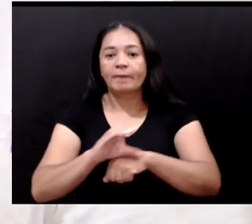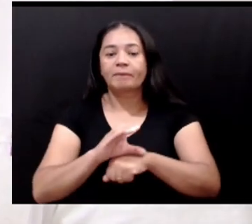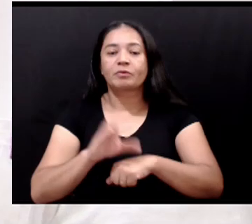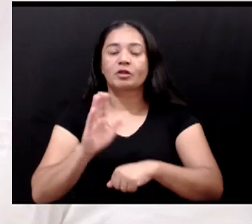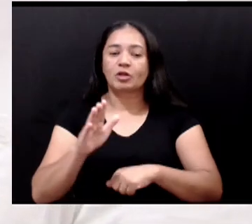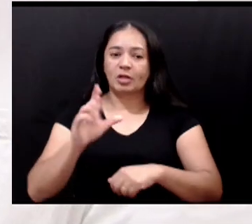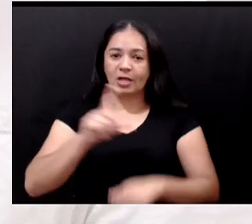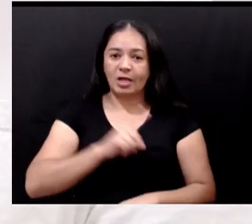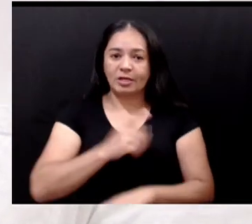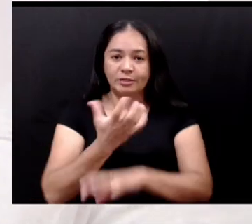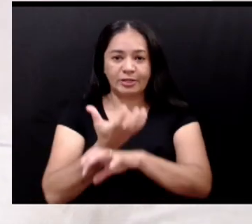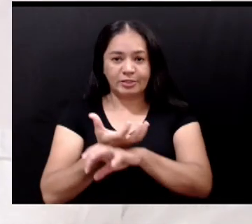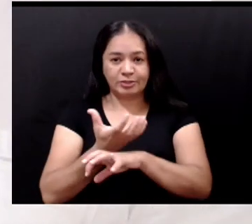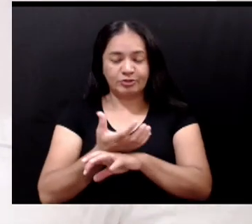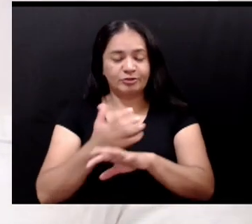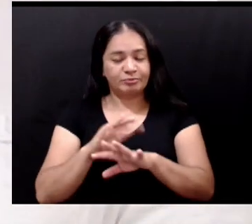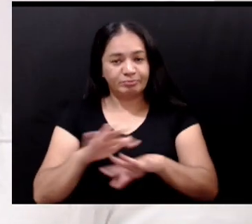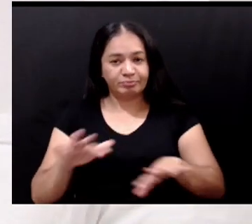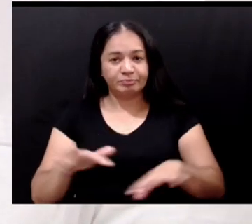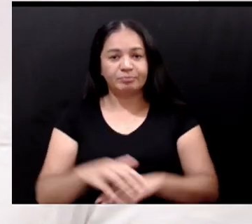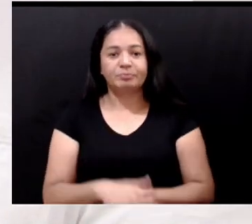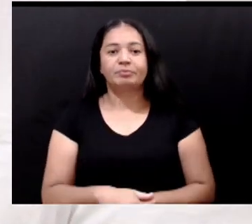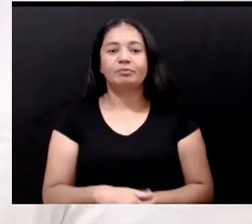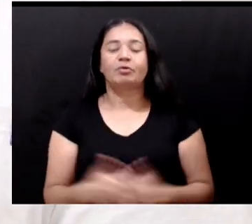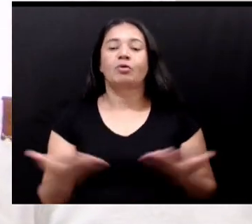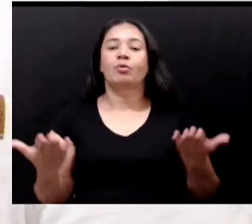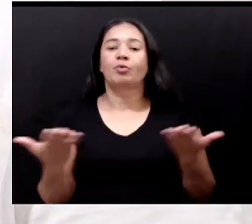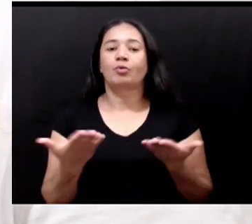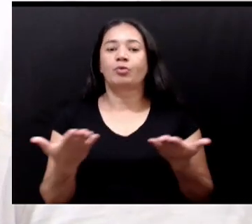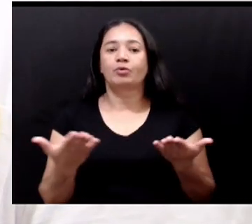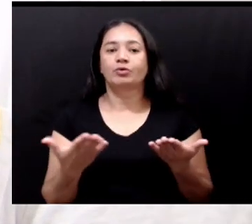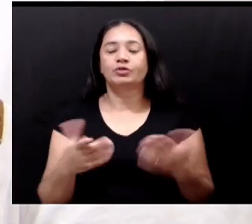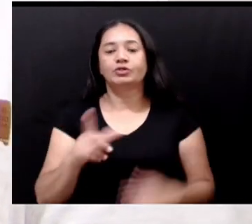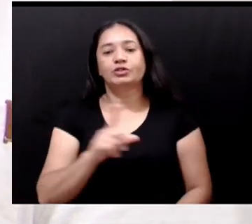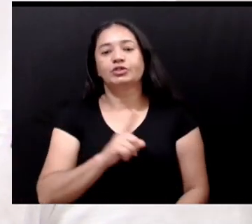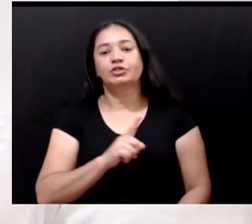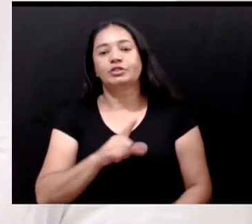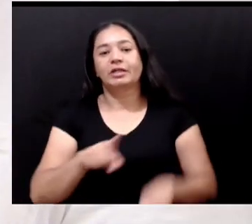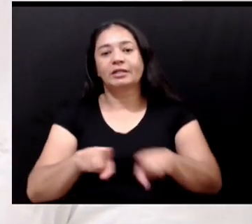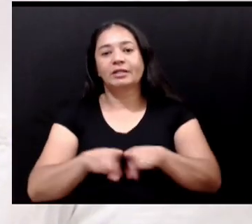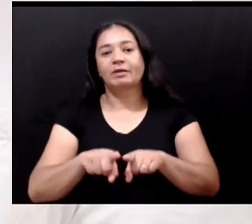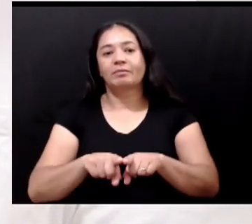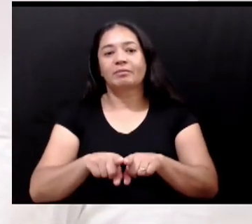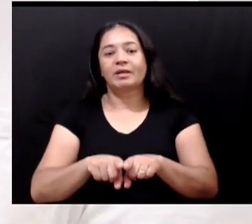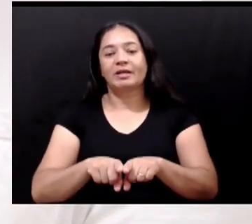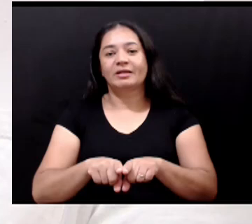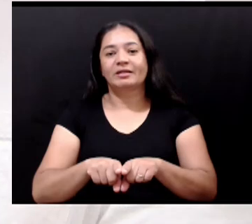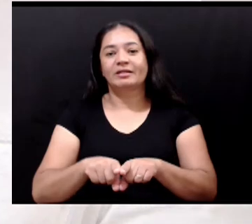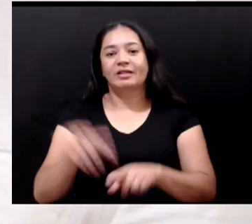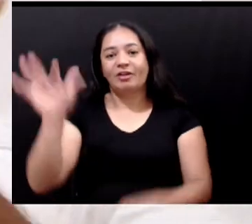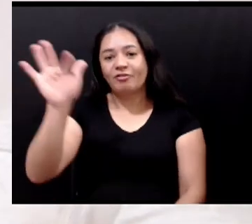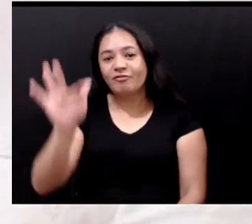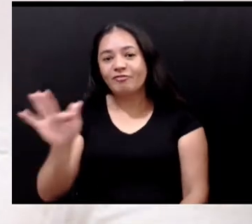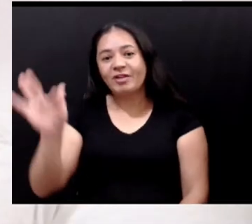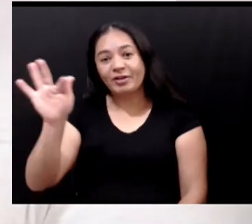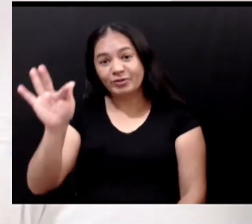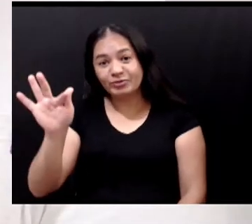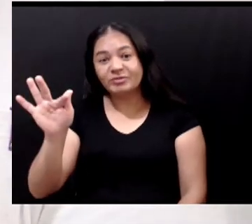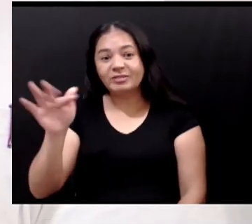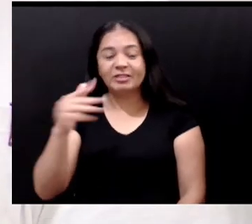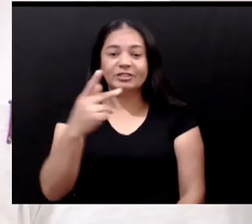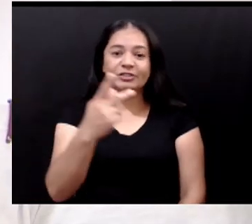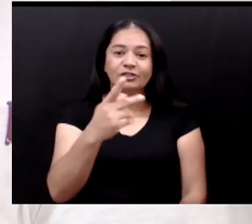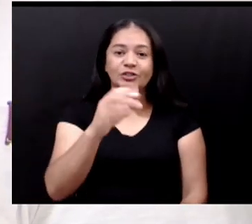1.200 horas. E hoje nós temos também a graduação em podologia, né, que aí é um curso